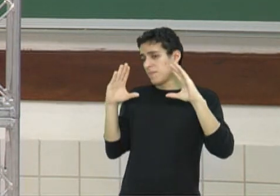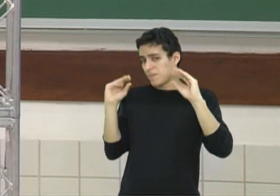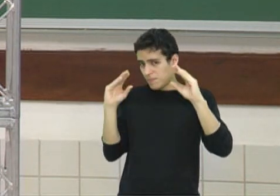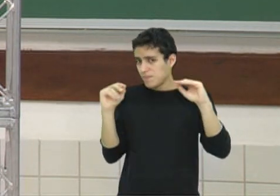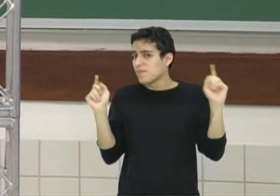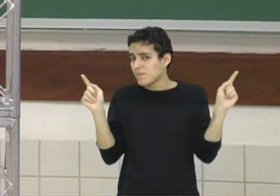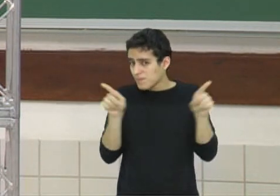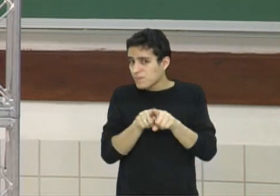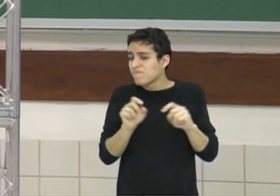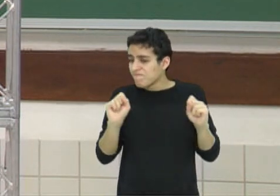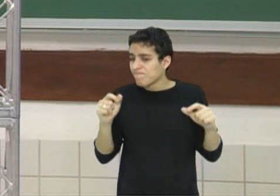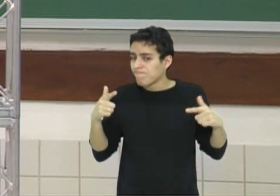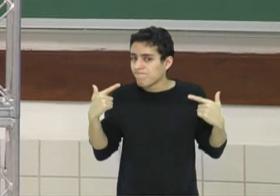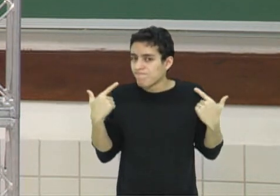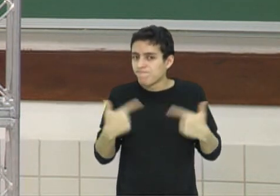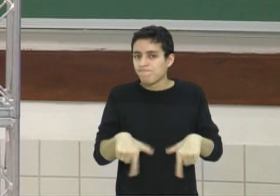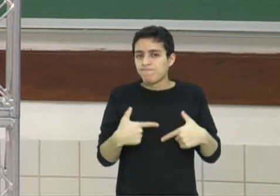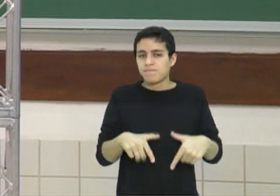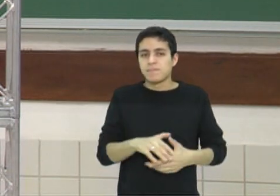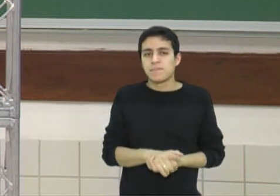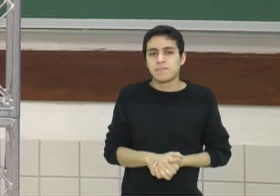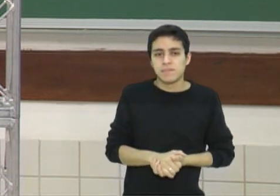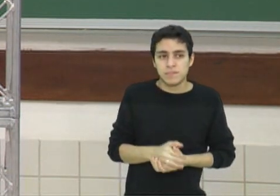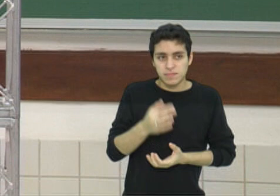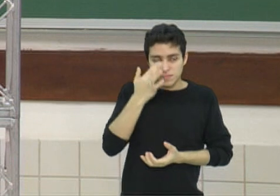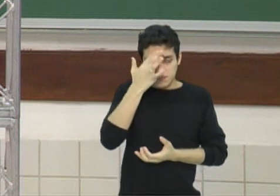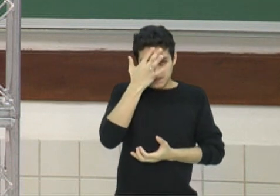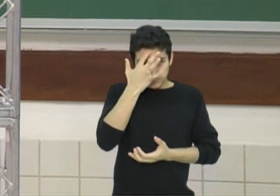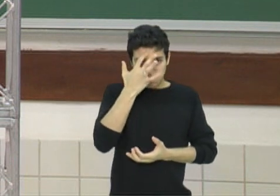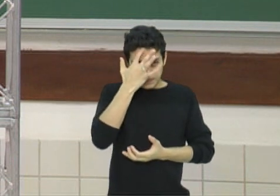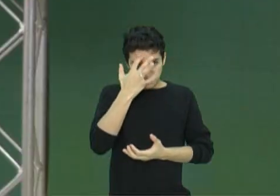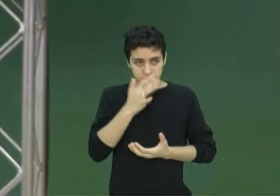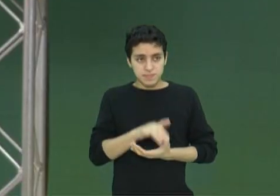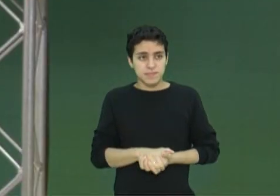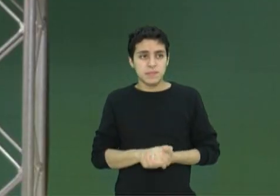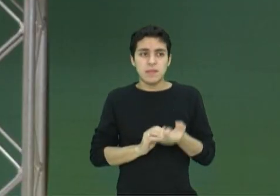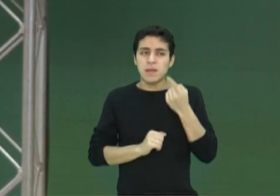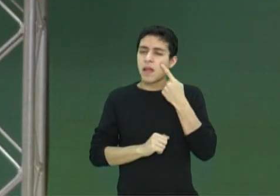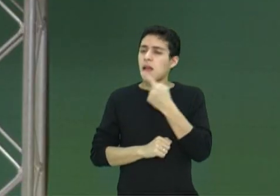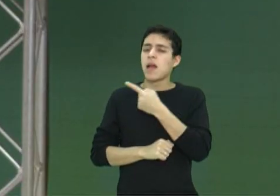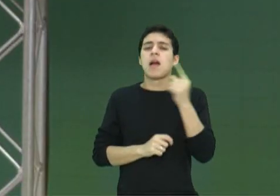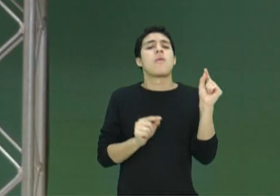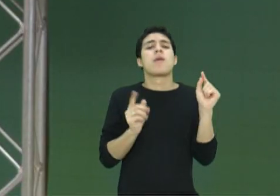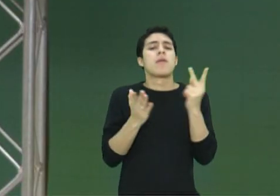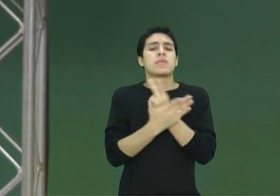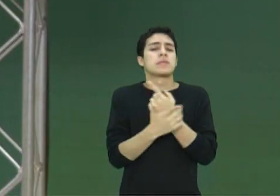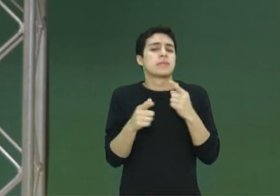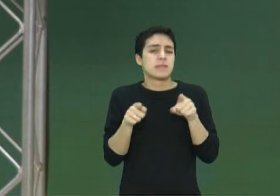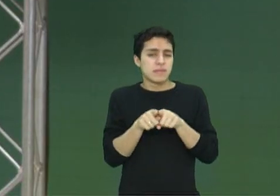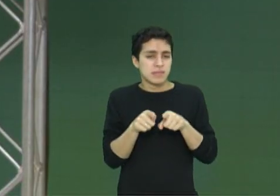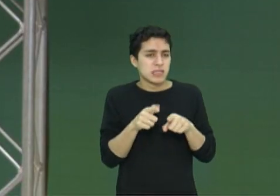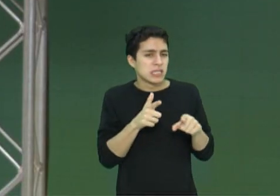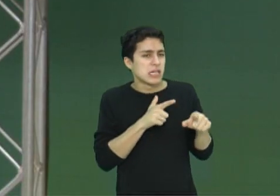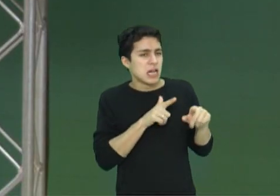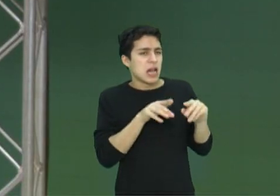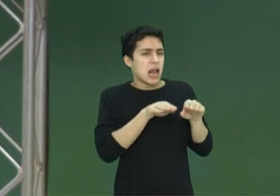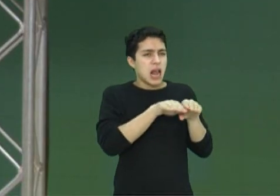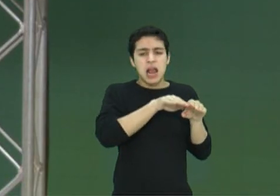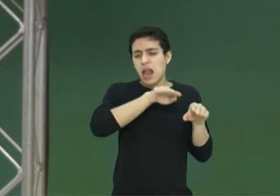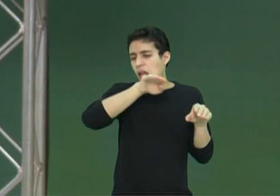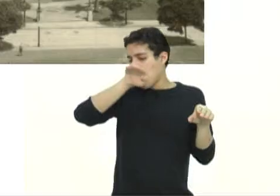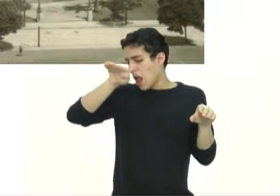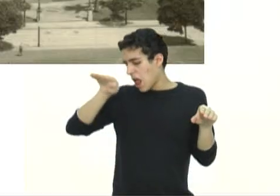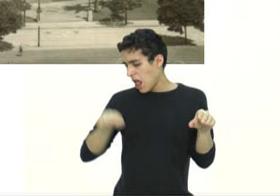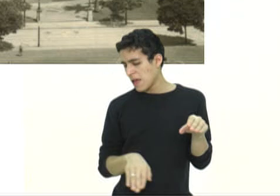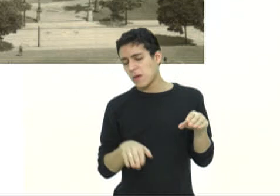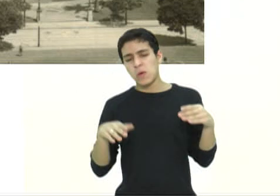ter durante a noite. Uma outra coisa que acontecia, vamos aqui no slide, existia uma desigualdade